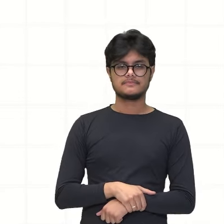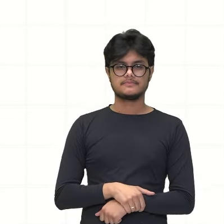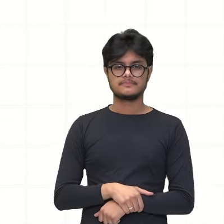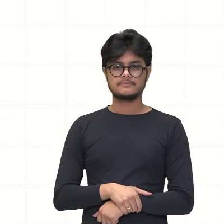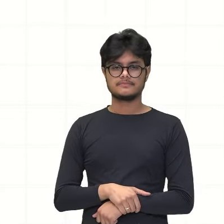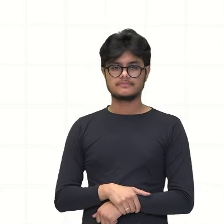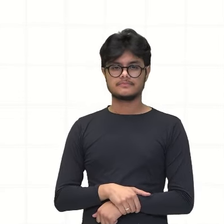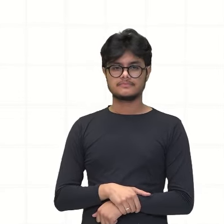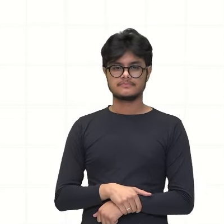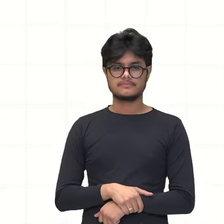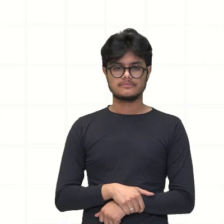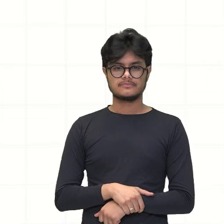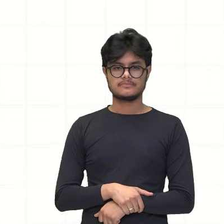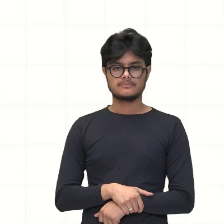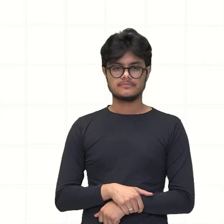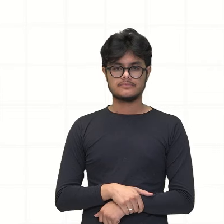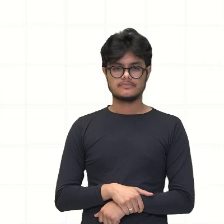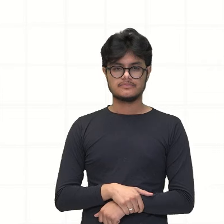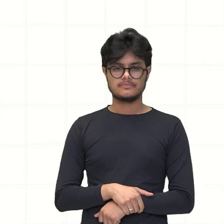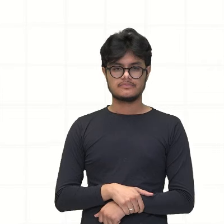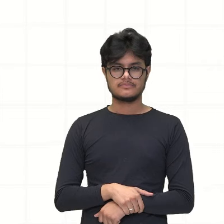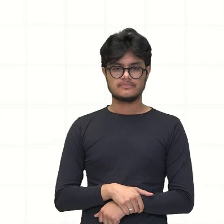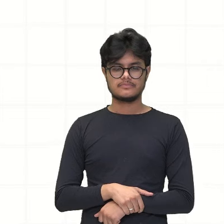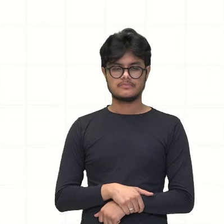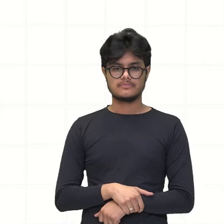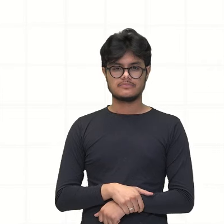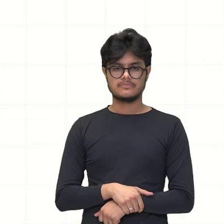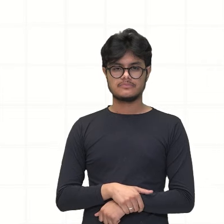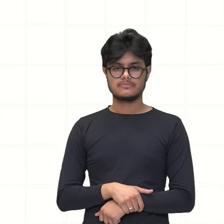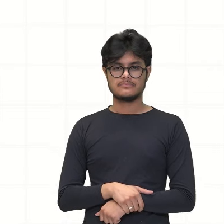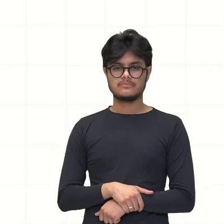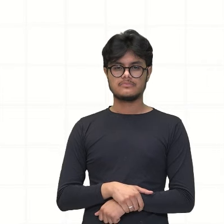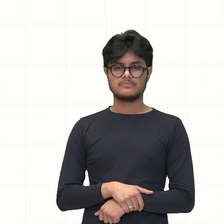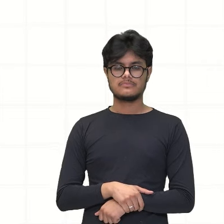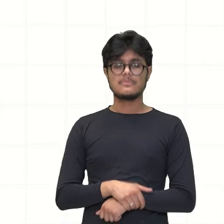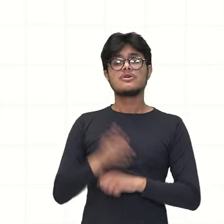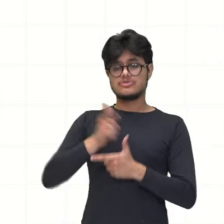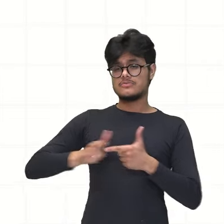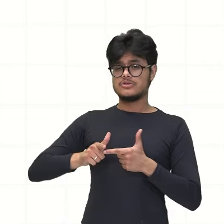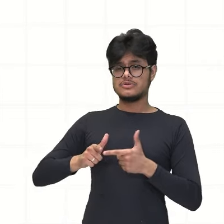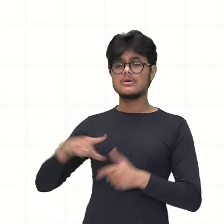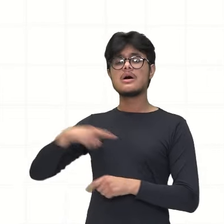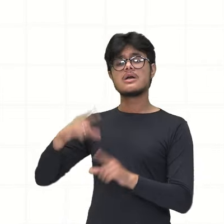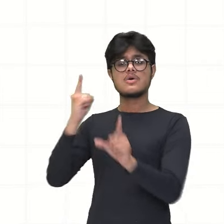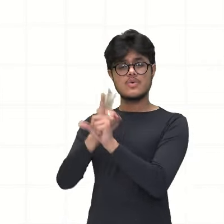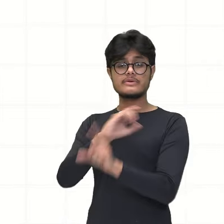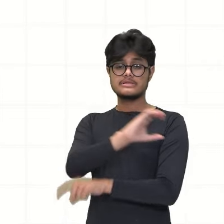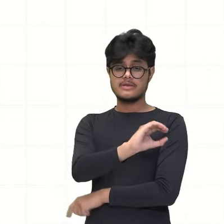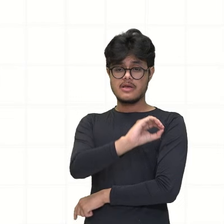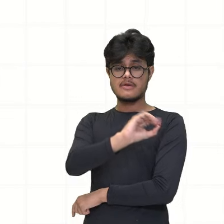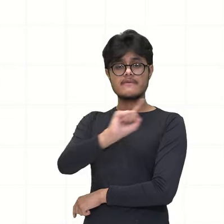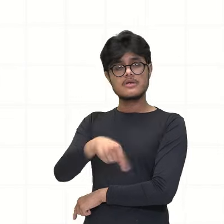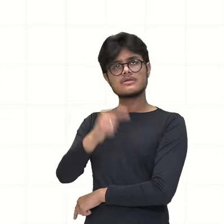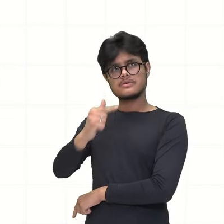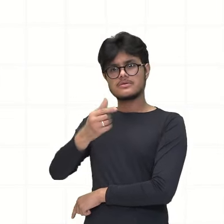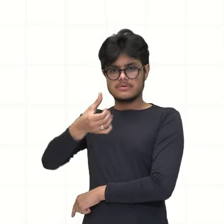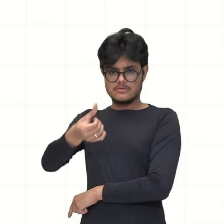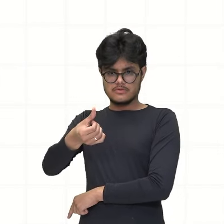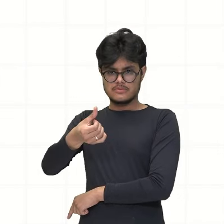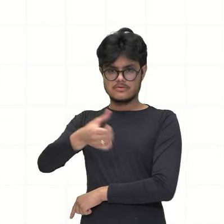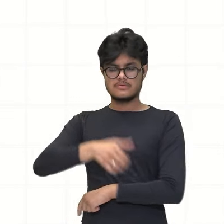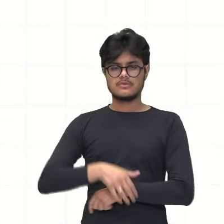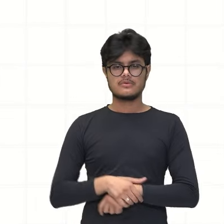Opa, desculpa aqui que eu acabei apertando o botão errado. E divido pelo valor original, que deu